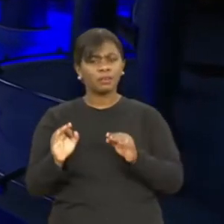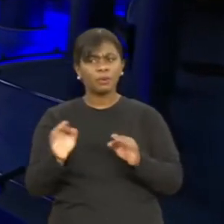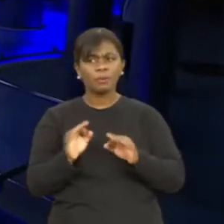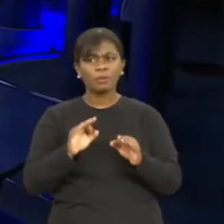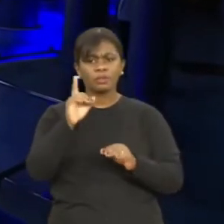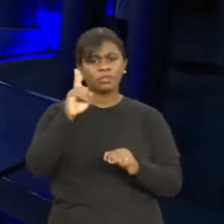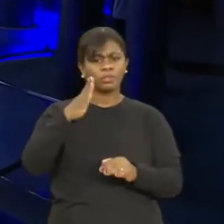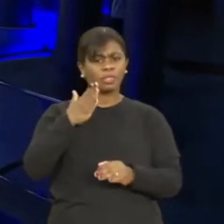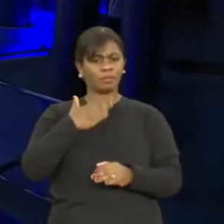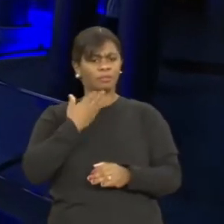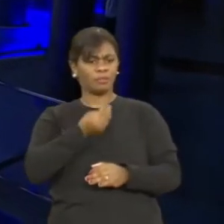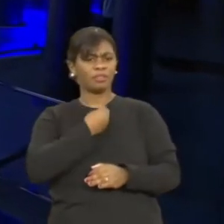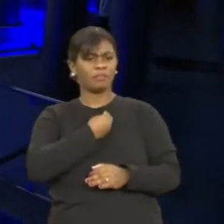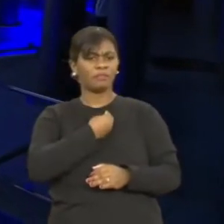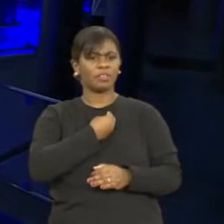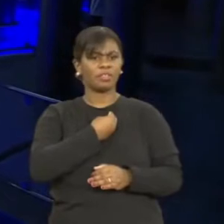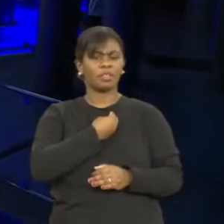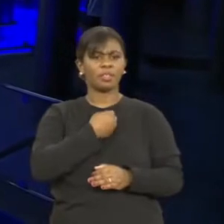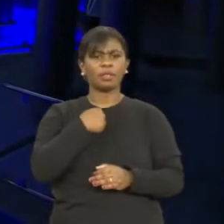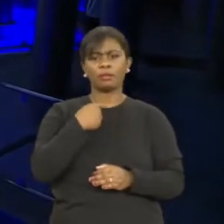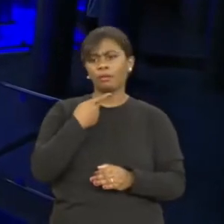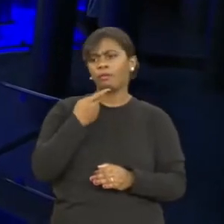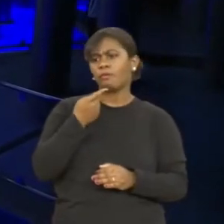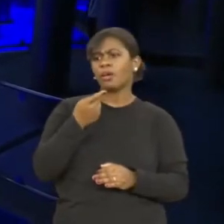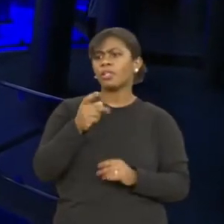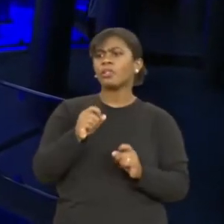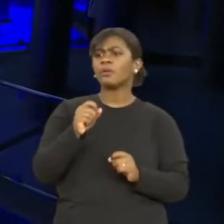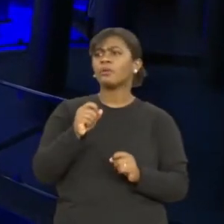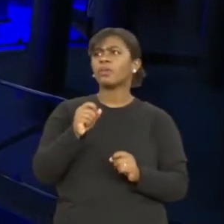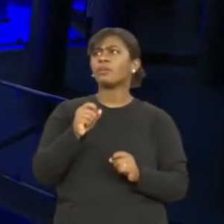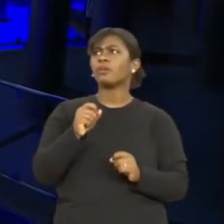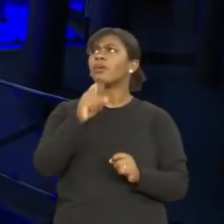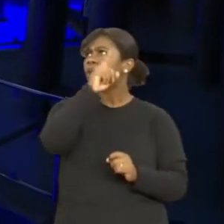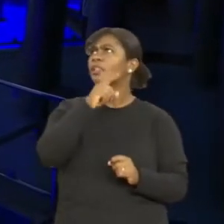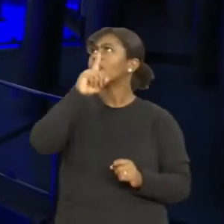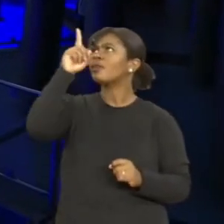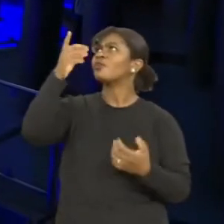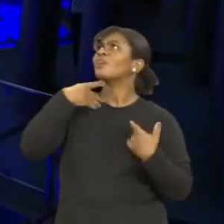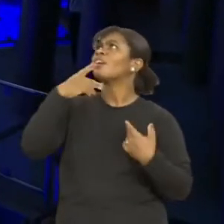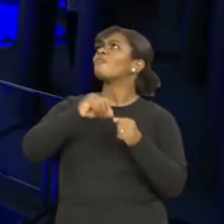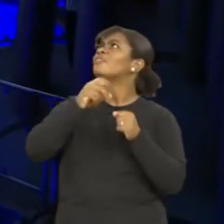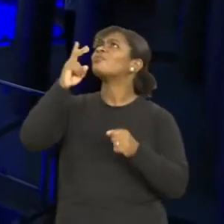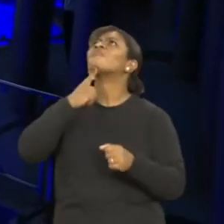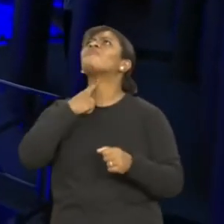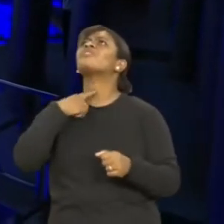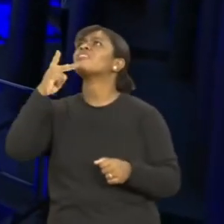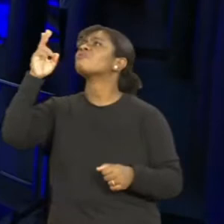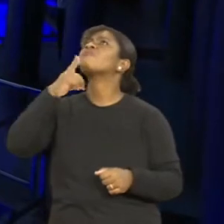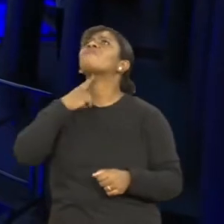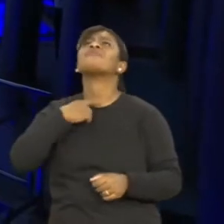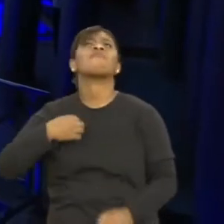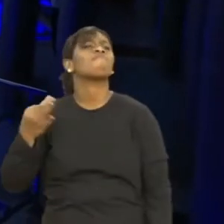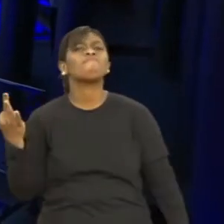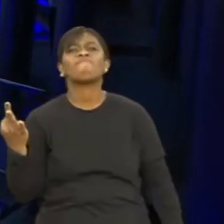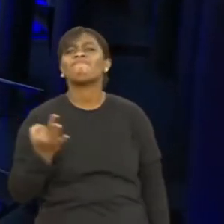e eu disse para Ele que eu queria ser o que Ele quisesse que eu fosse, que a vontade dEle é perfeita,